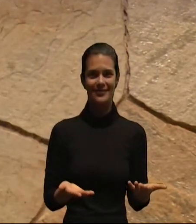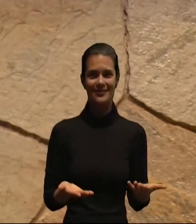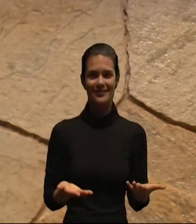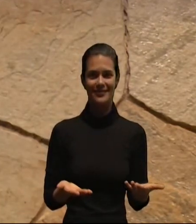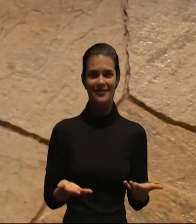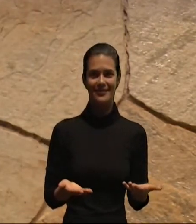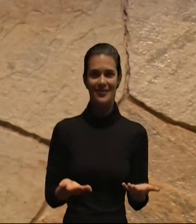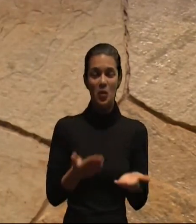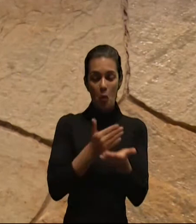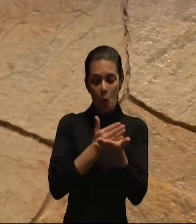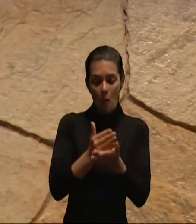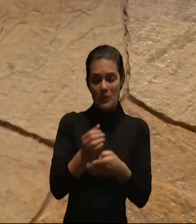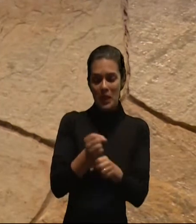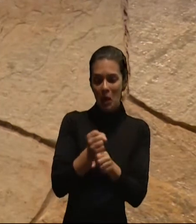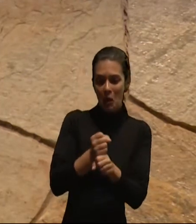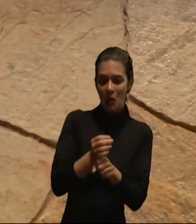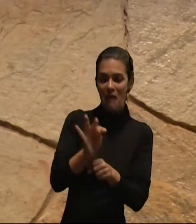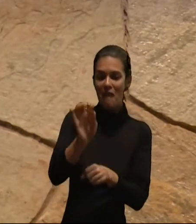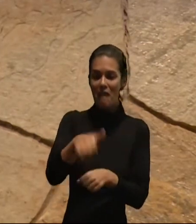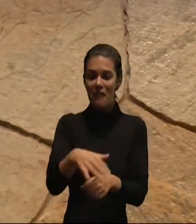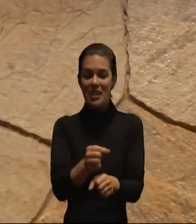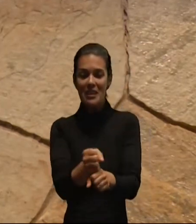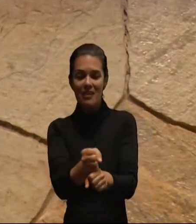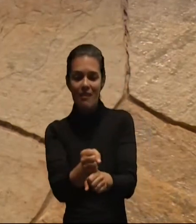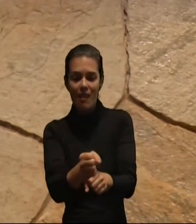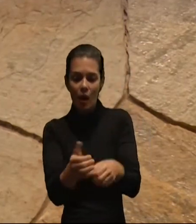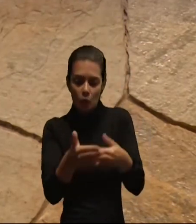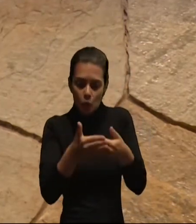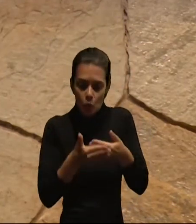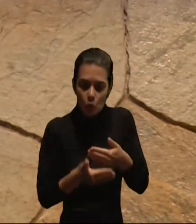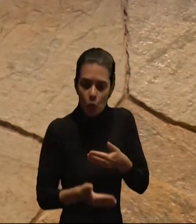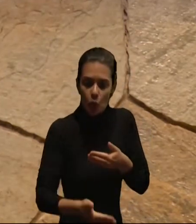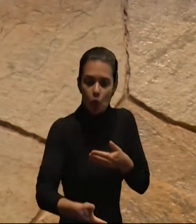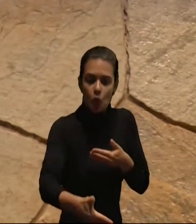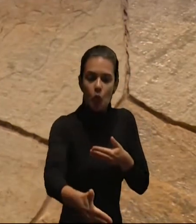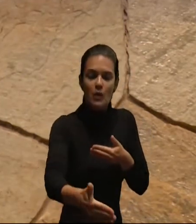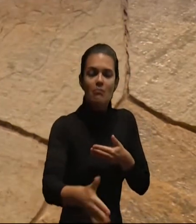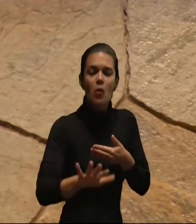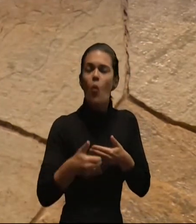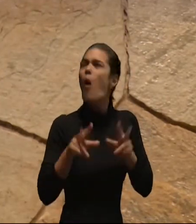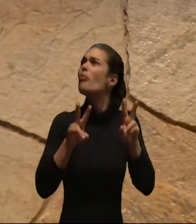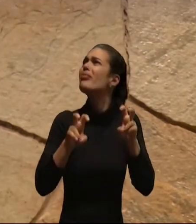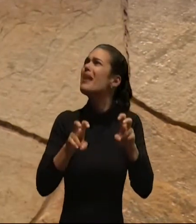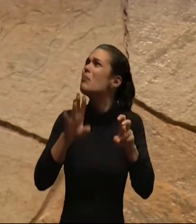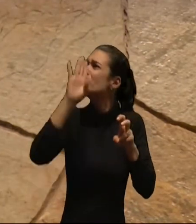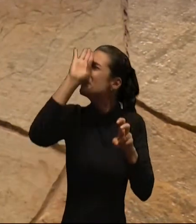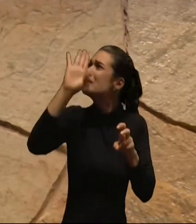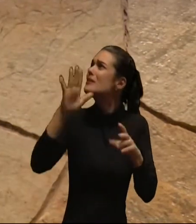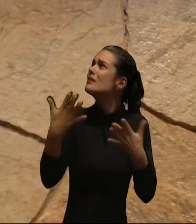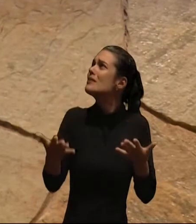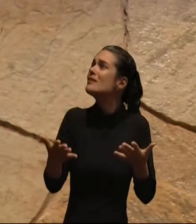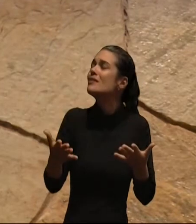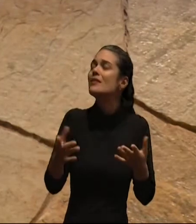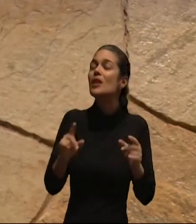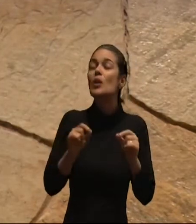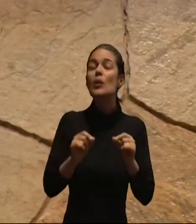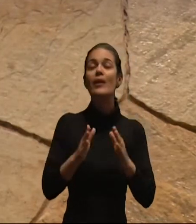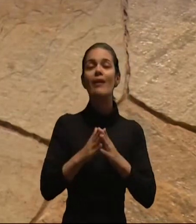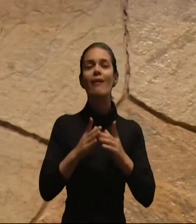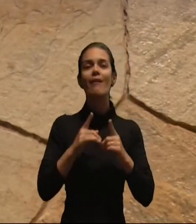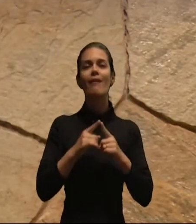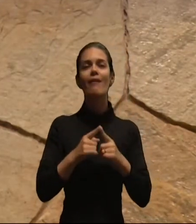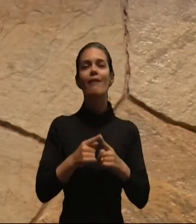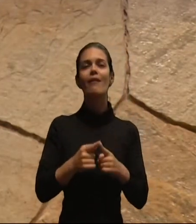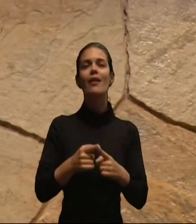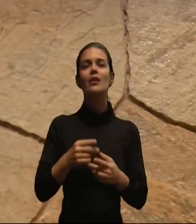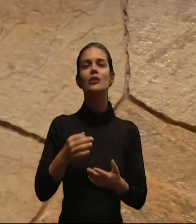ano? E hoje nós podemos entender este tema anual da igreja, a igreja que persevera no